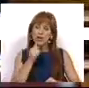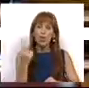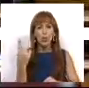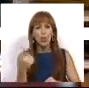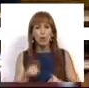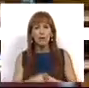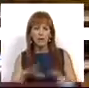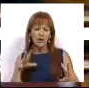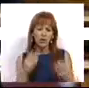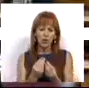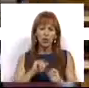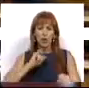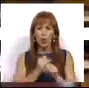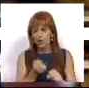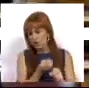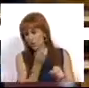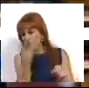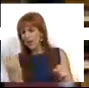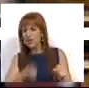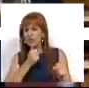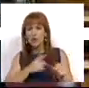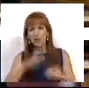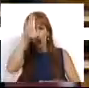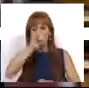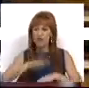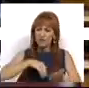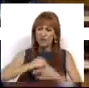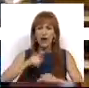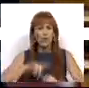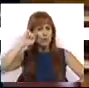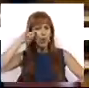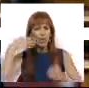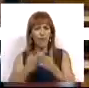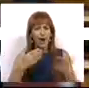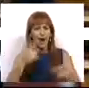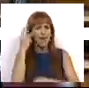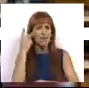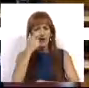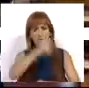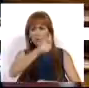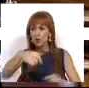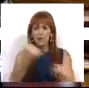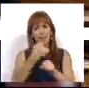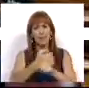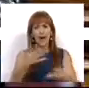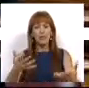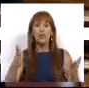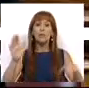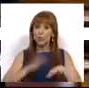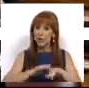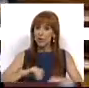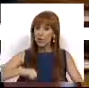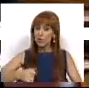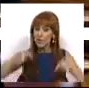medida para juntar à coleção de medidas que o Governo toma para prejudicar a vida daqueles que trabalham. É por isso